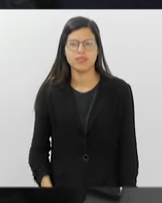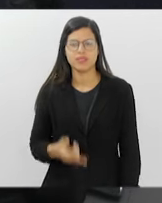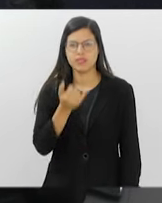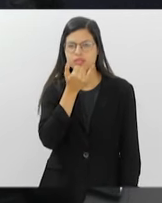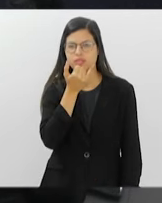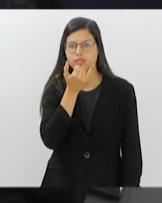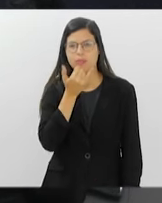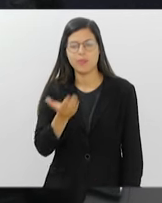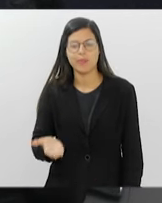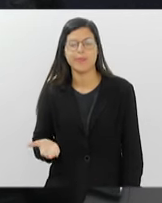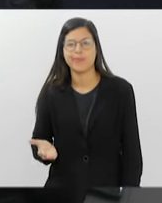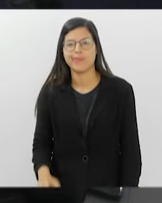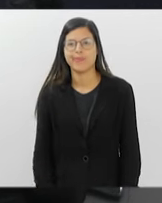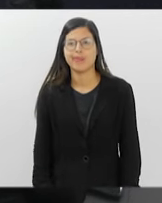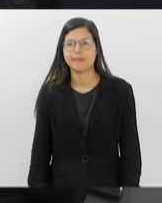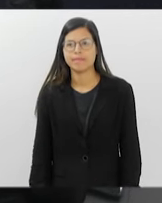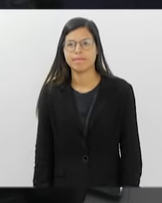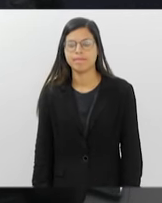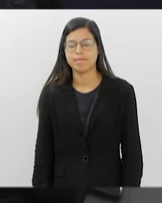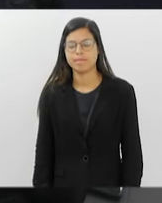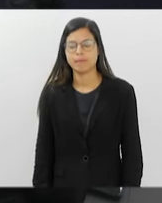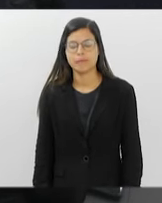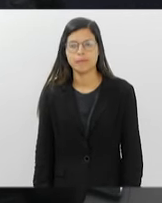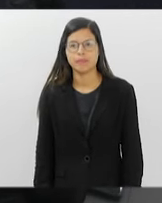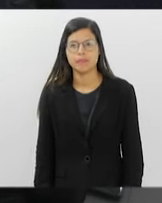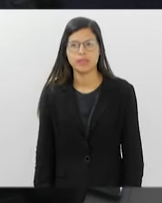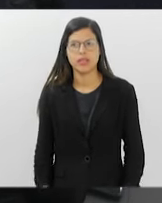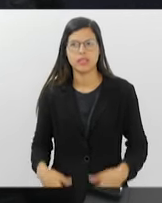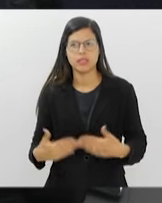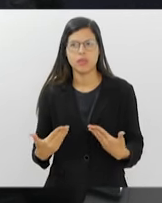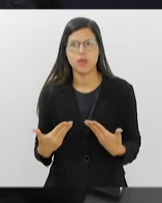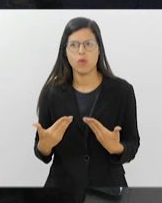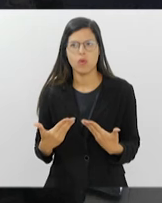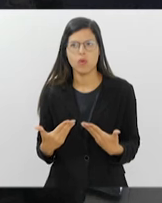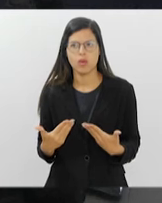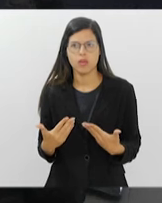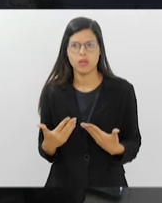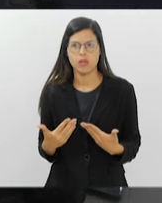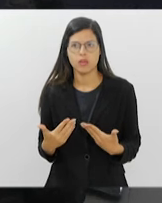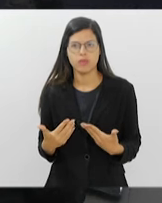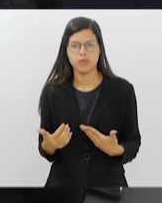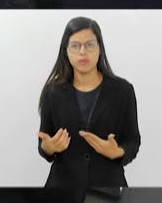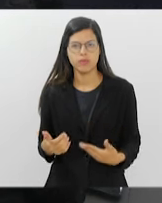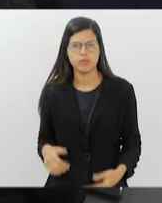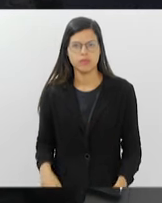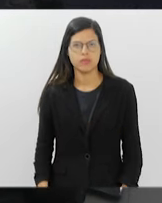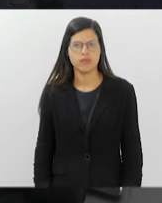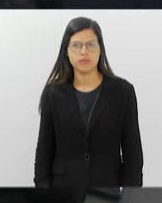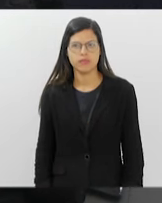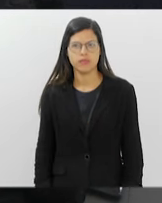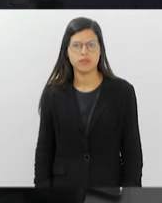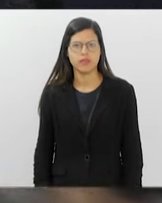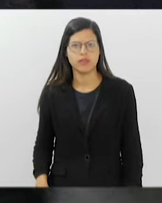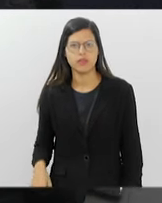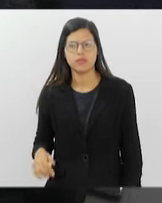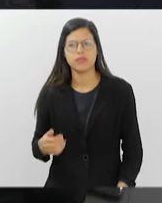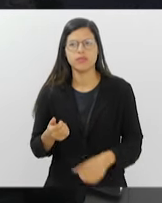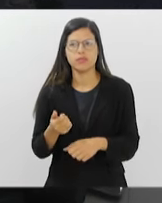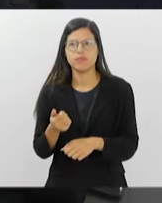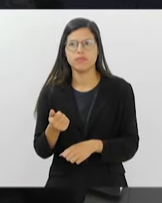Então vamos convocar para as 14 horas 13 ou 14 14 horas é um